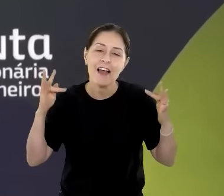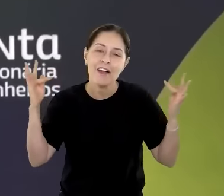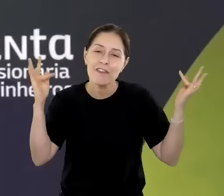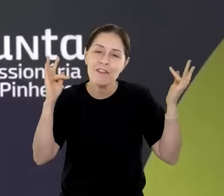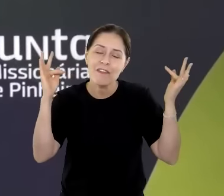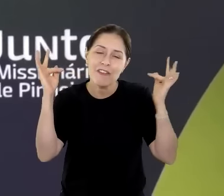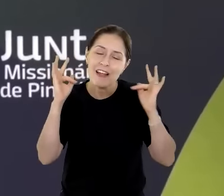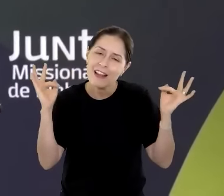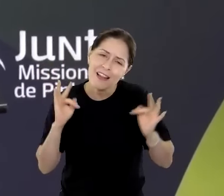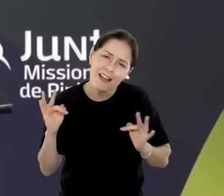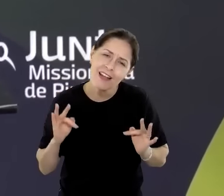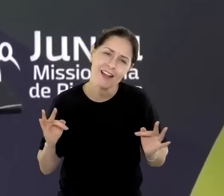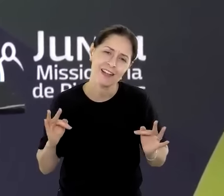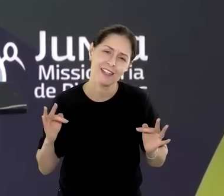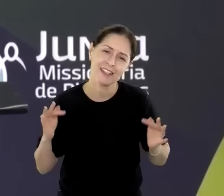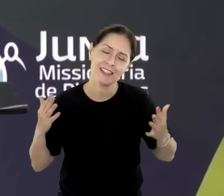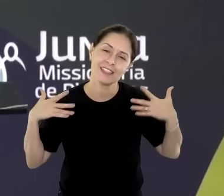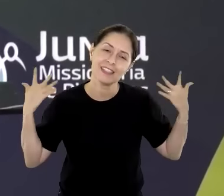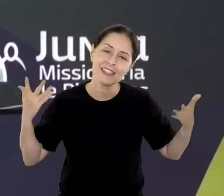Elas estão cantando.